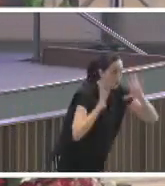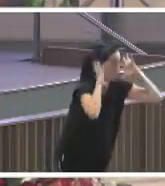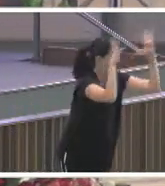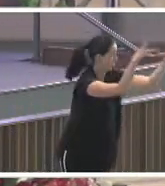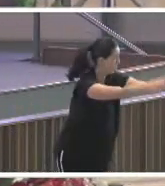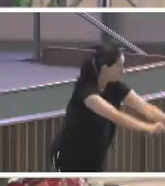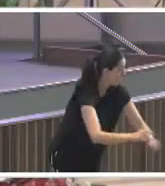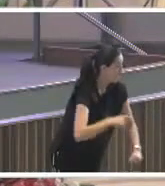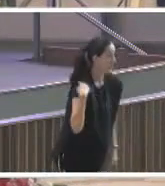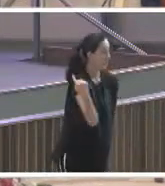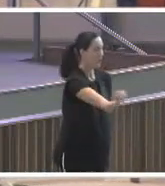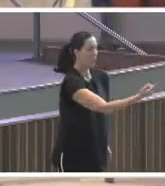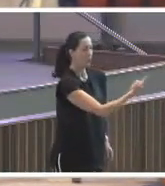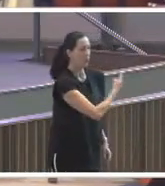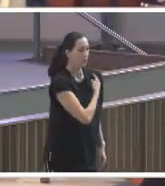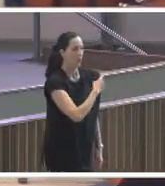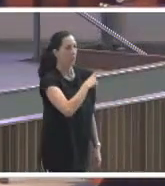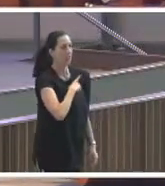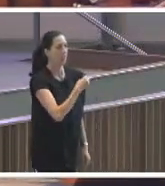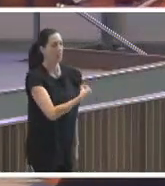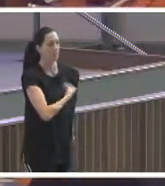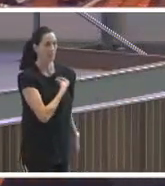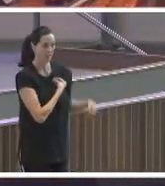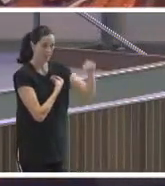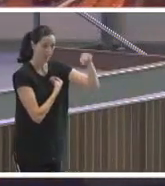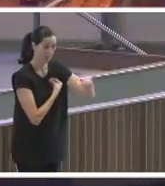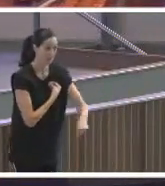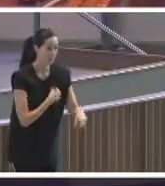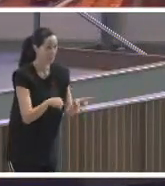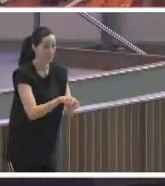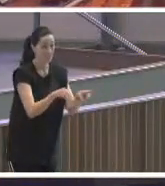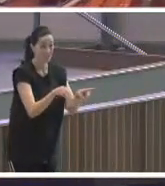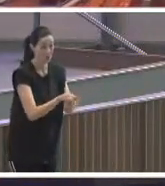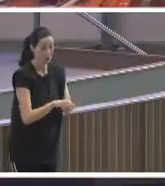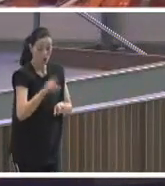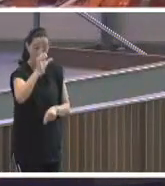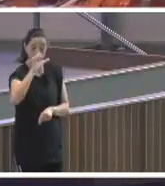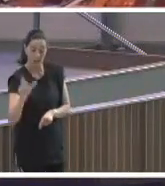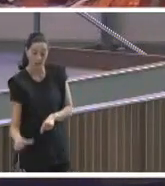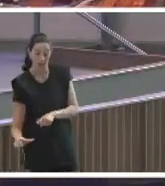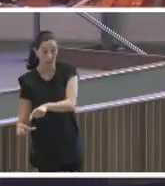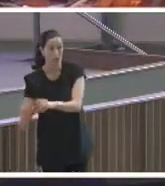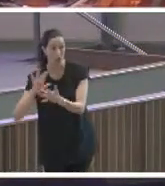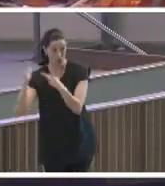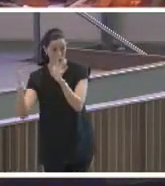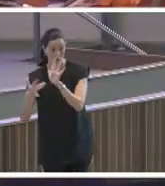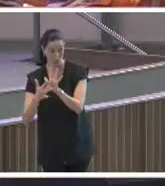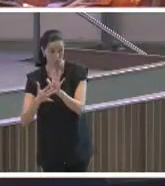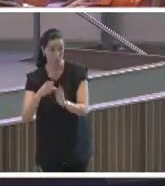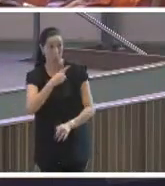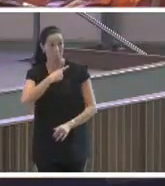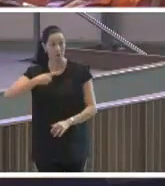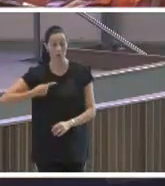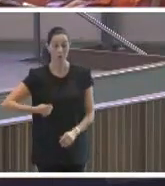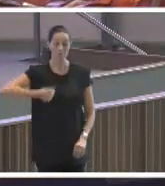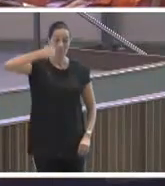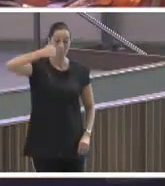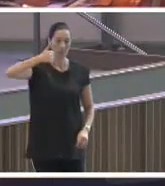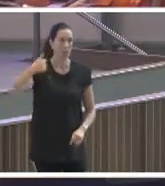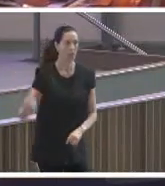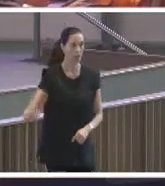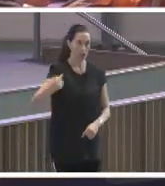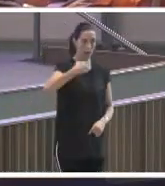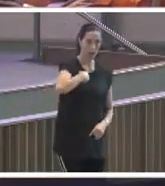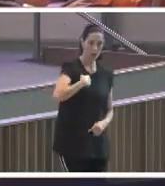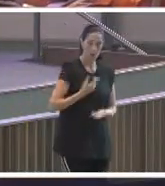fomos colocados por Deus como copastores do Senhor Jesus, e essa é uma autoridade que vem do Espírito Santo de Deus.